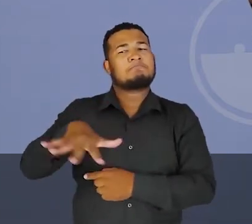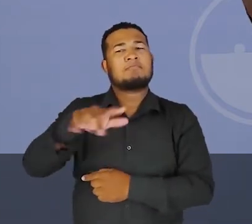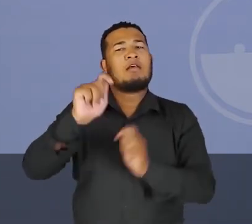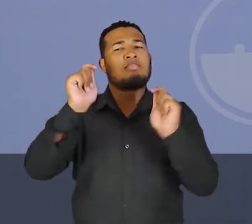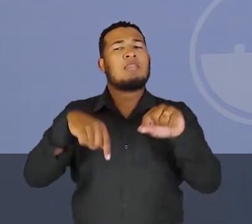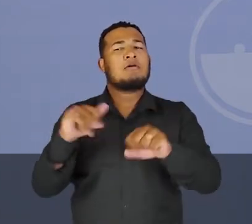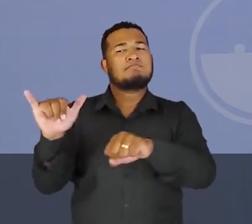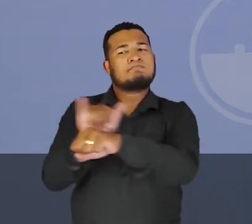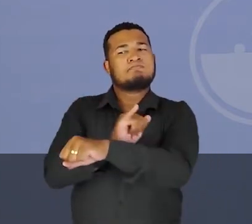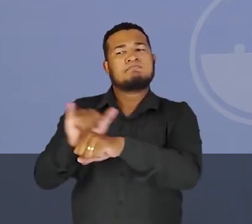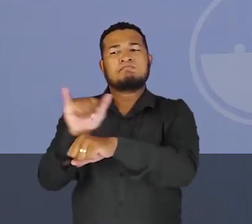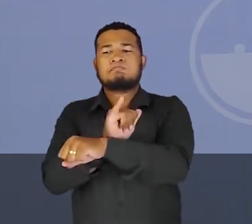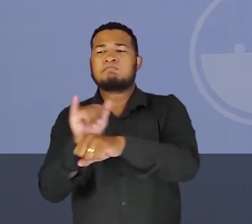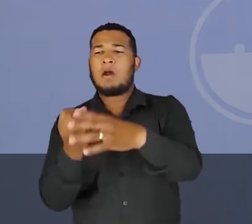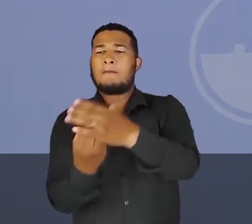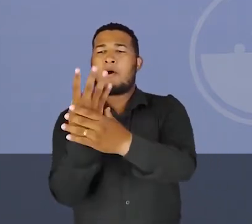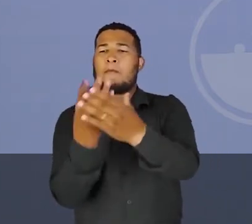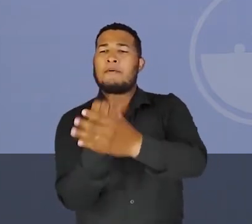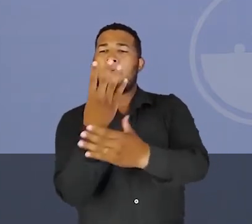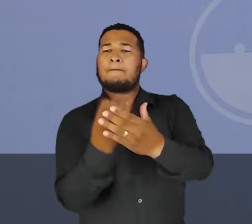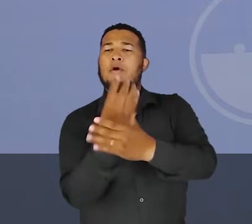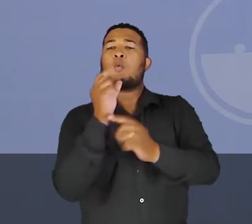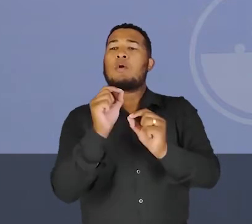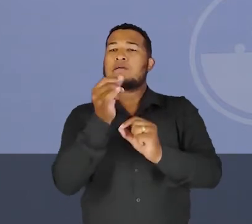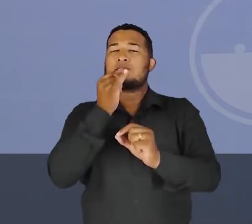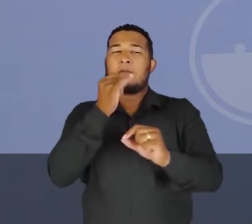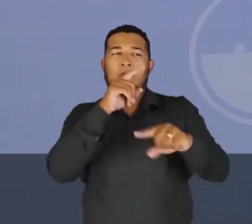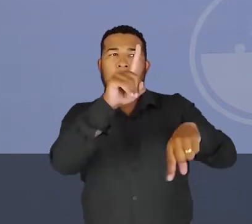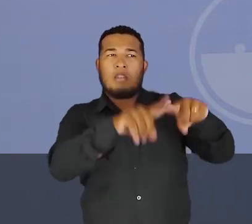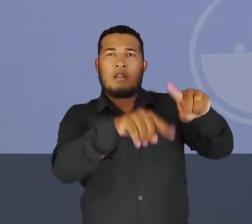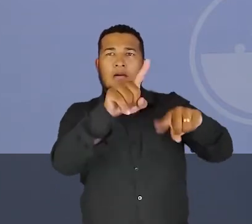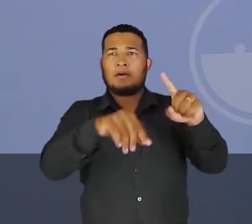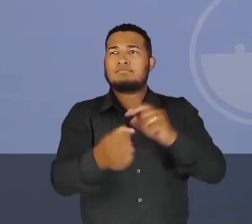pode elaborar, né, o encontro de elementos,